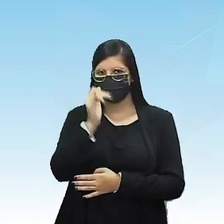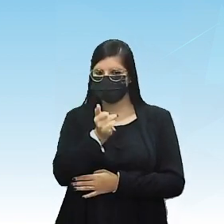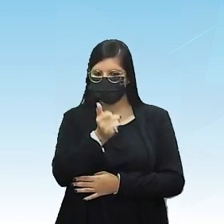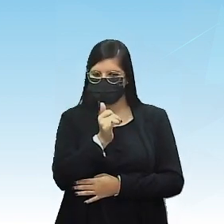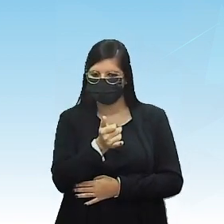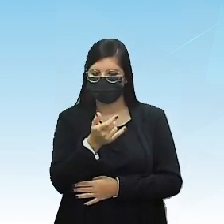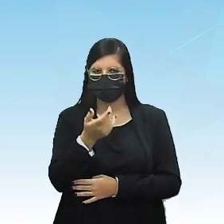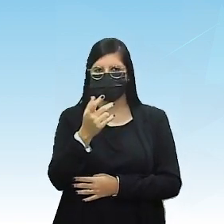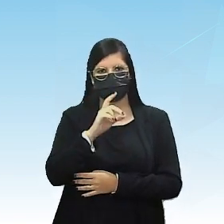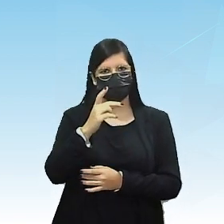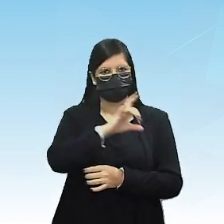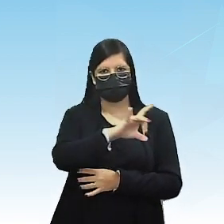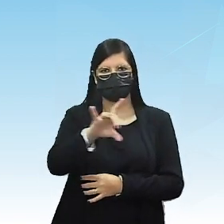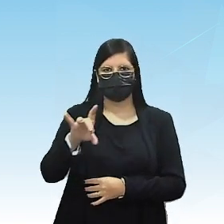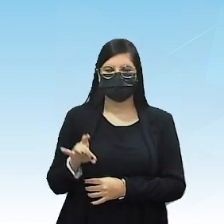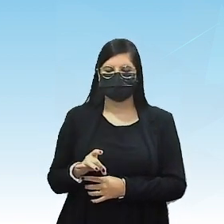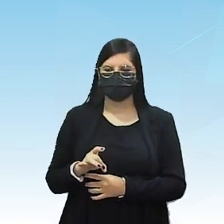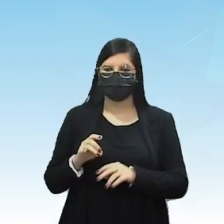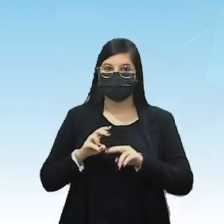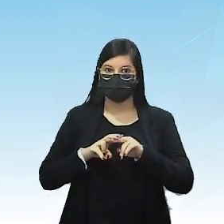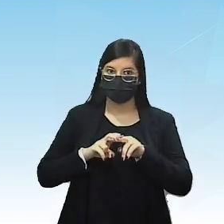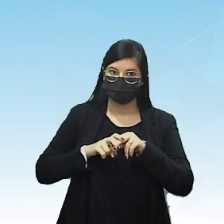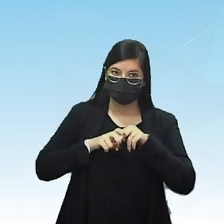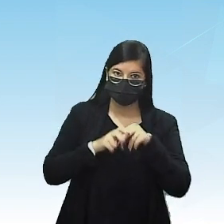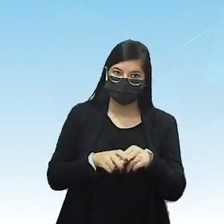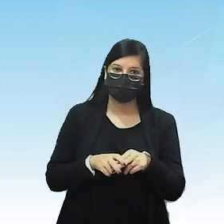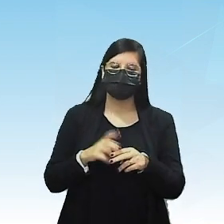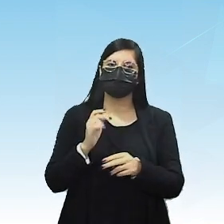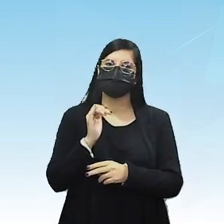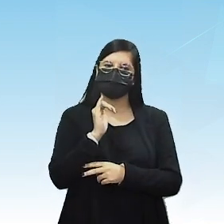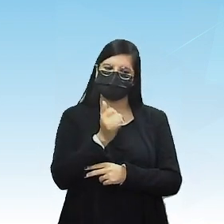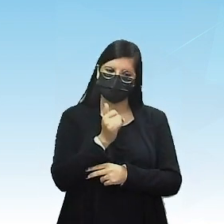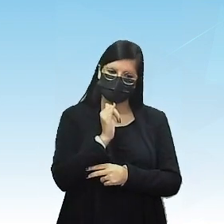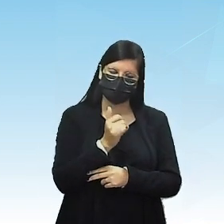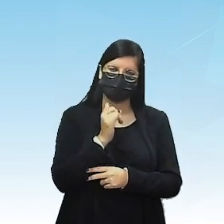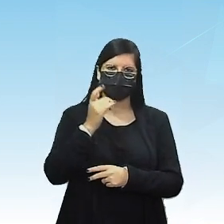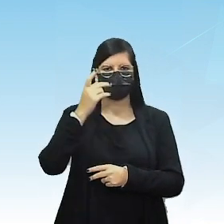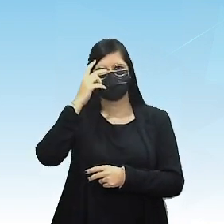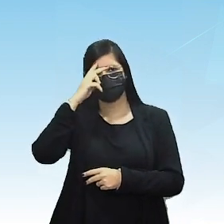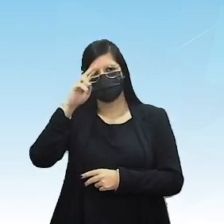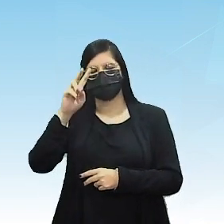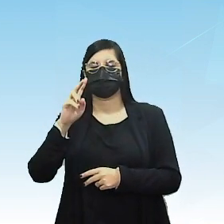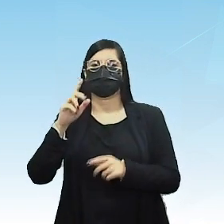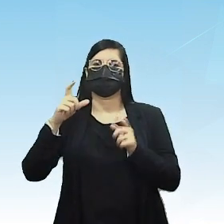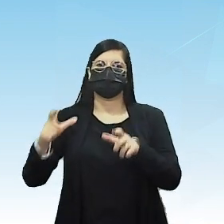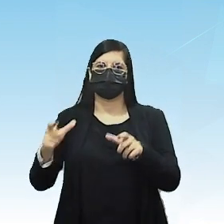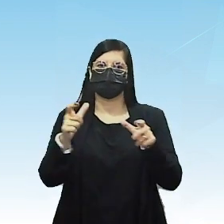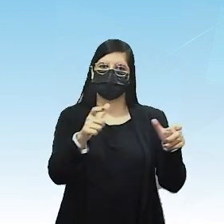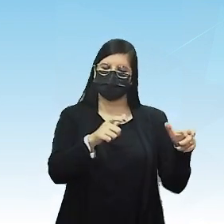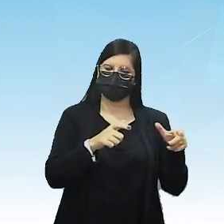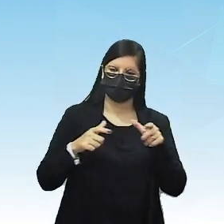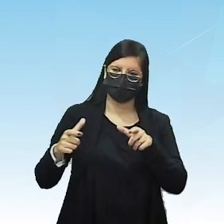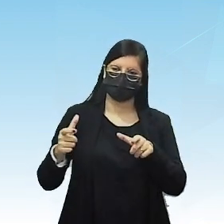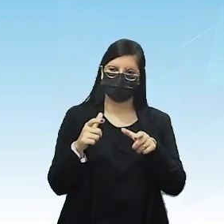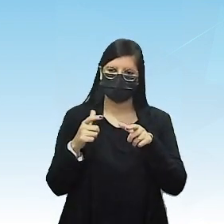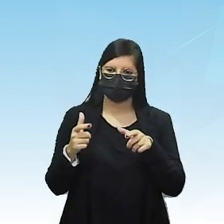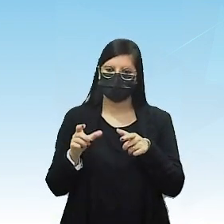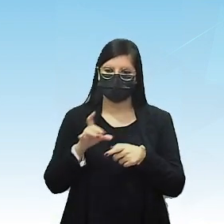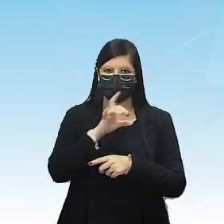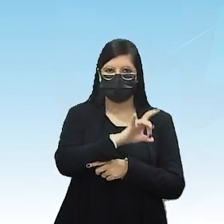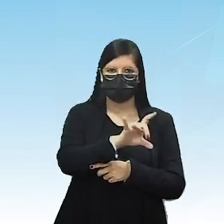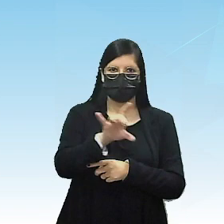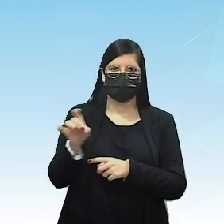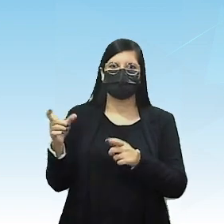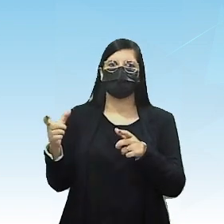suas histórias folclóricas. Então, a gente também que conta um pouquinho da história do lugar, né? Então, tem, enfim, cada